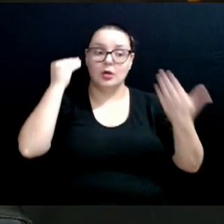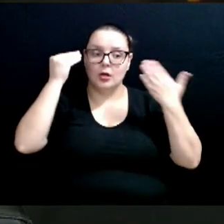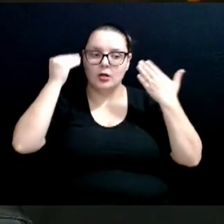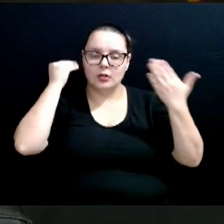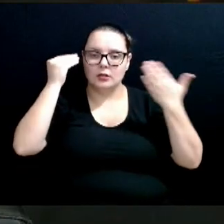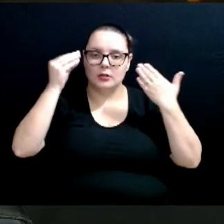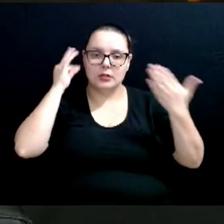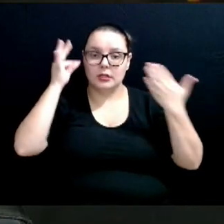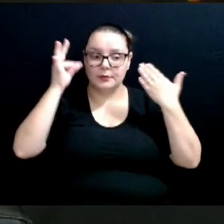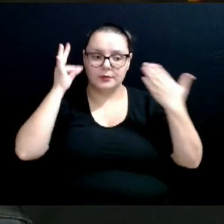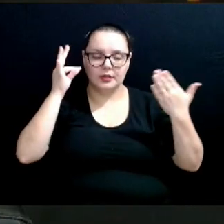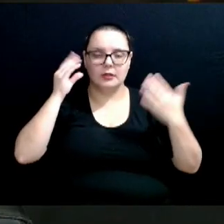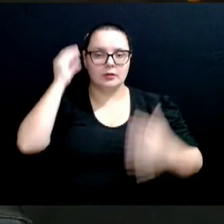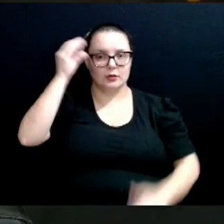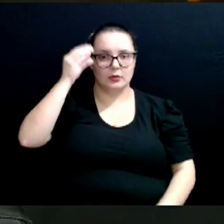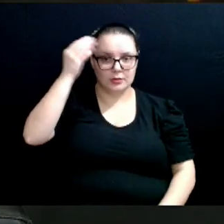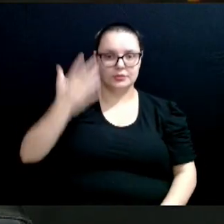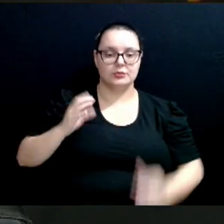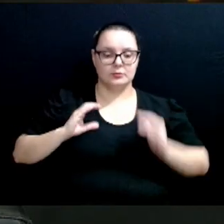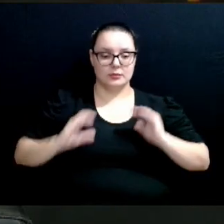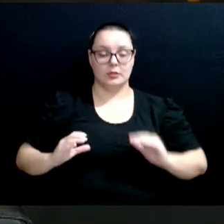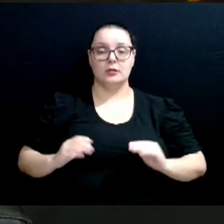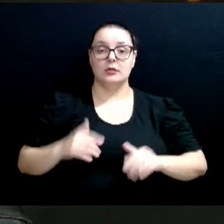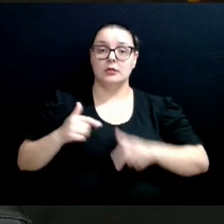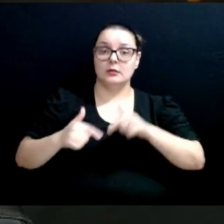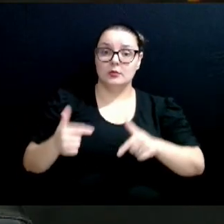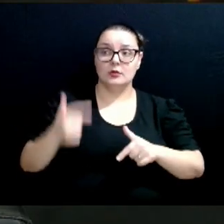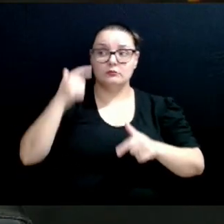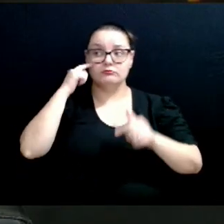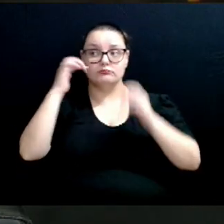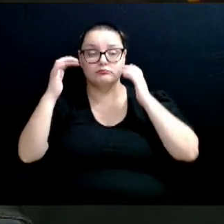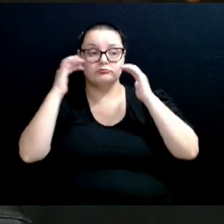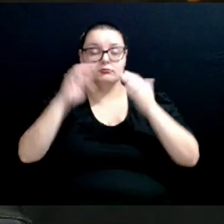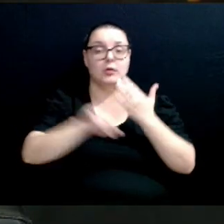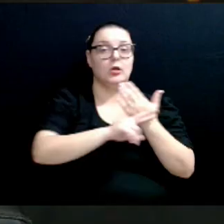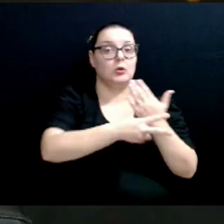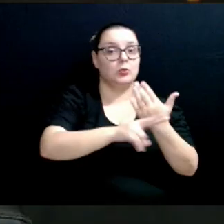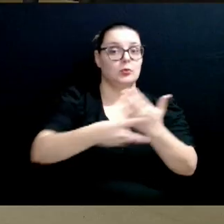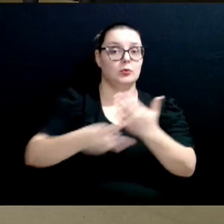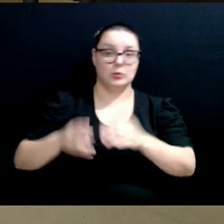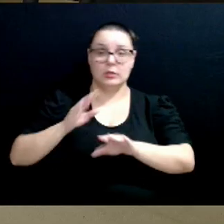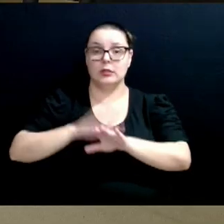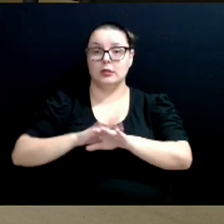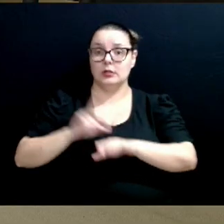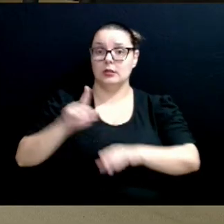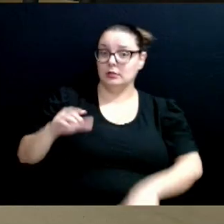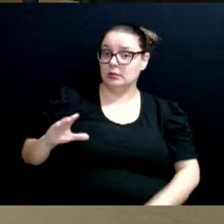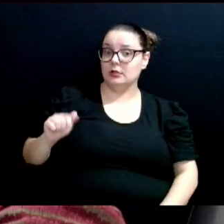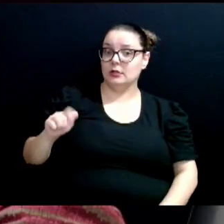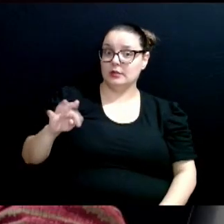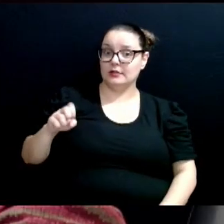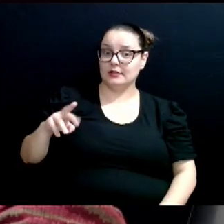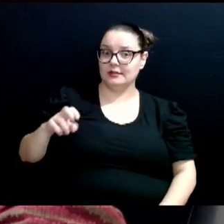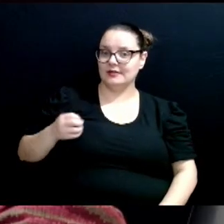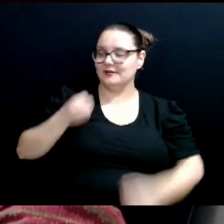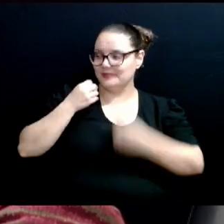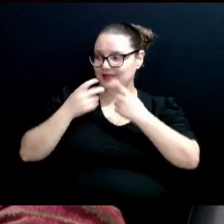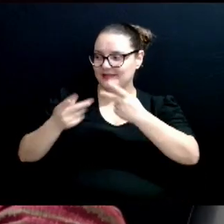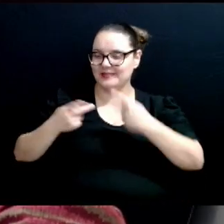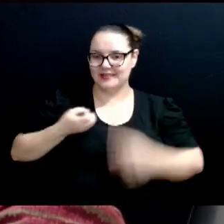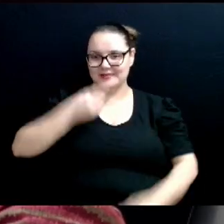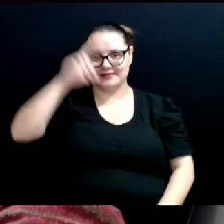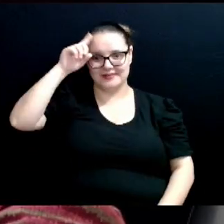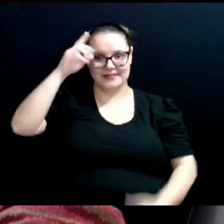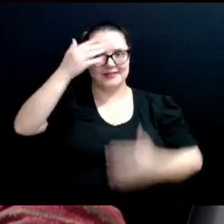com a forma de que como os nossos pensamentos influenciam as nossas atitudes, né, Catarine? Seja bem-vinda, bom dia. Obrigada, Rúbia,